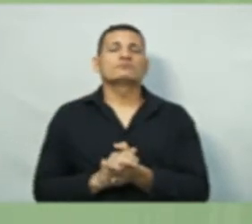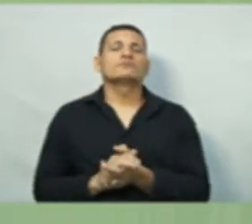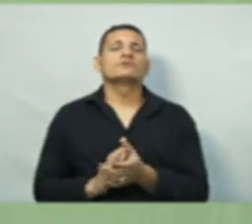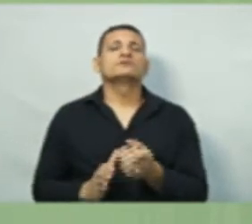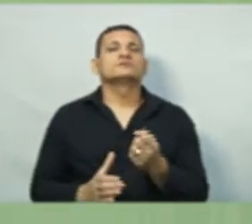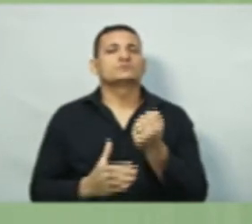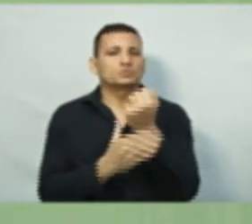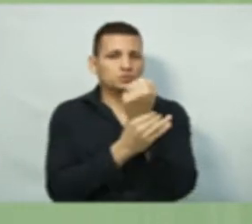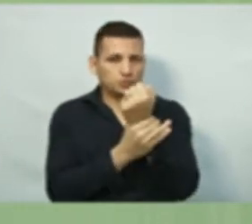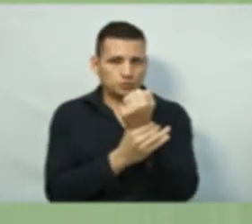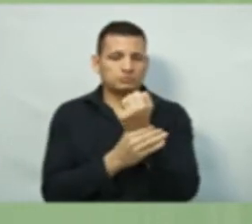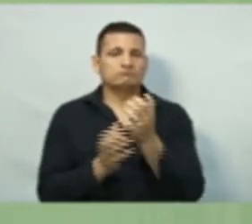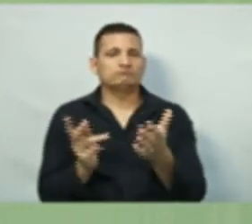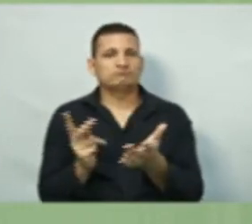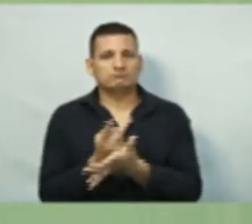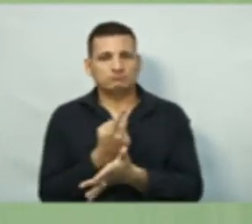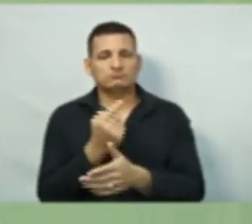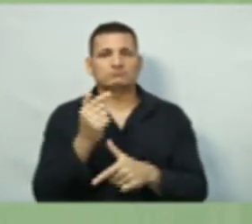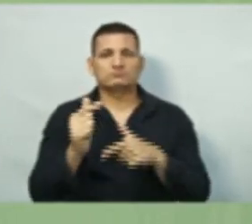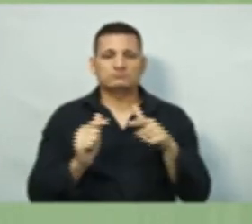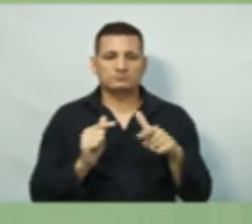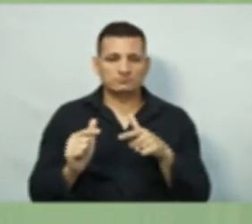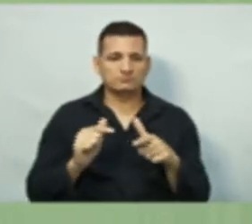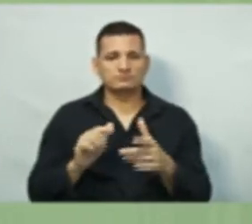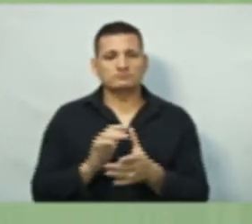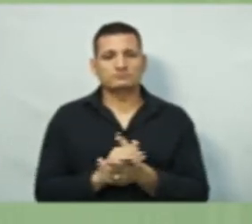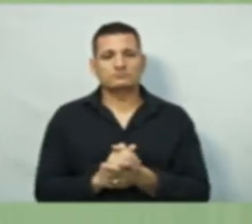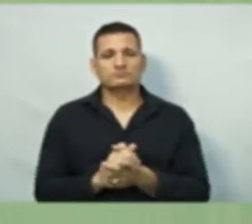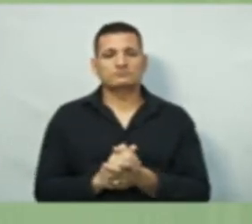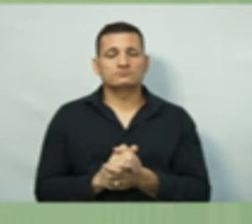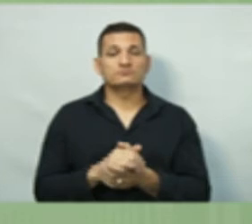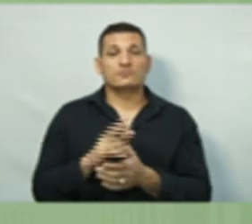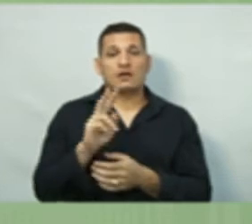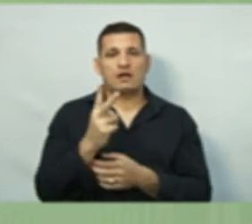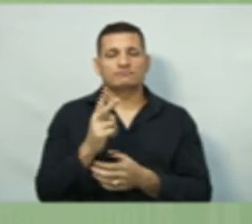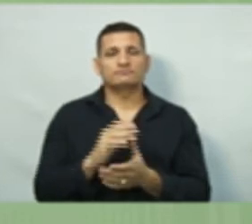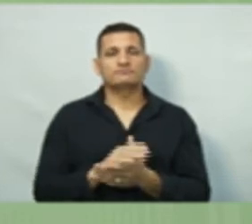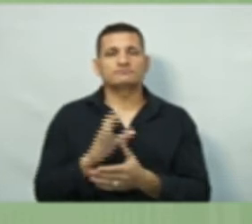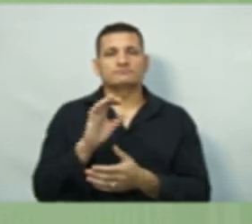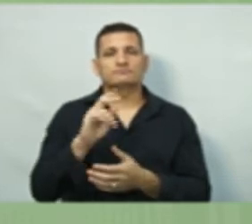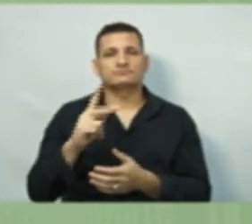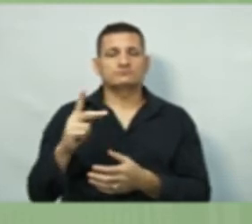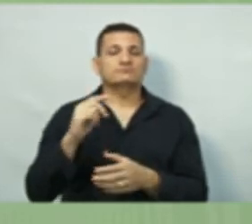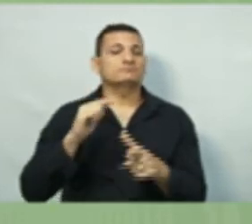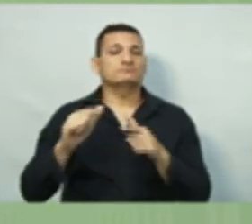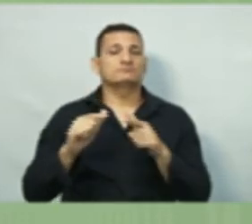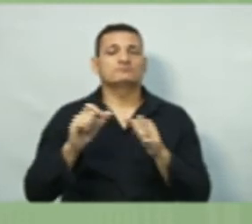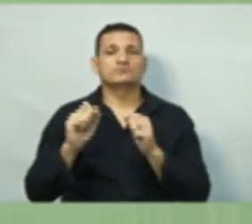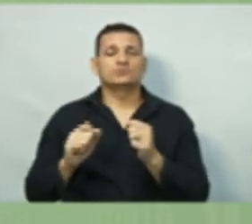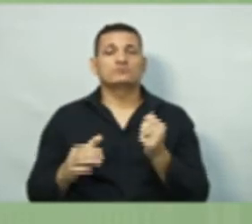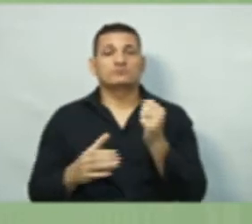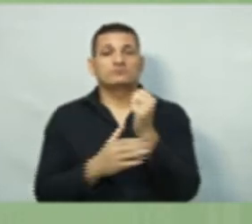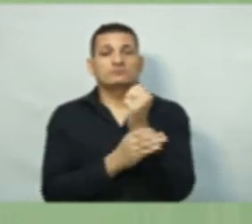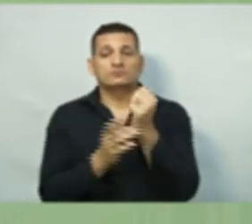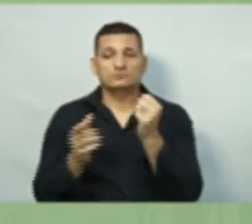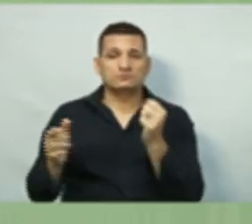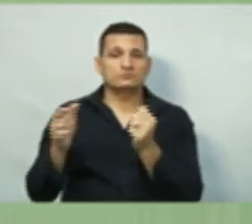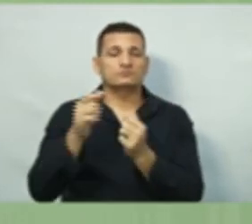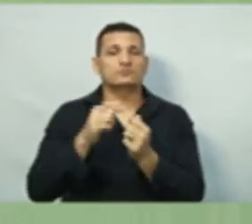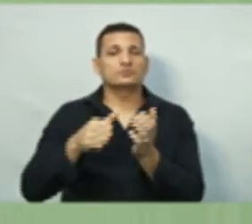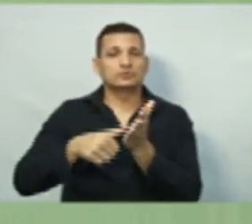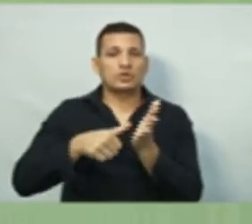de trabalho. H, a cooperativa de trabalho pode garantir aos sócios o direito a